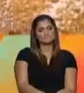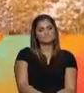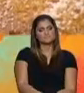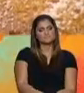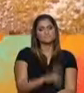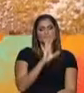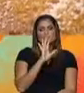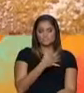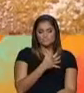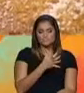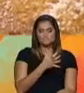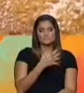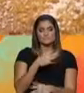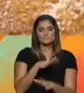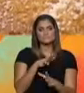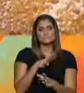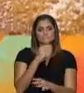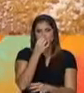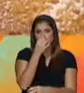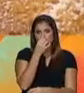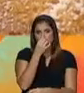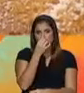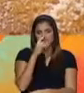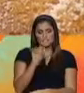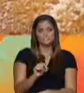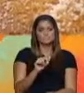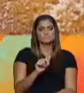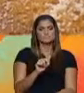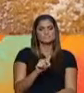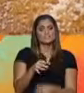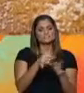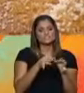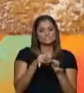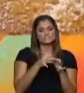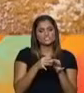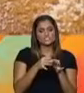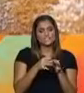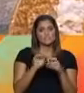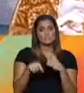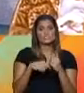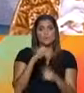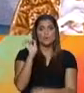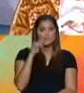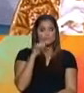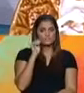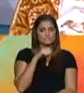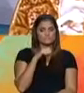do país, certo. Mas que não fica nada atrás, as nossas Ginginha de Almeida. Depois temos aqui os vinhos.